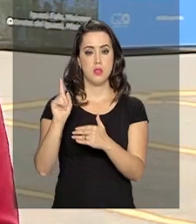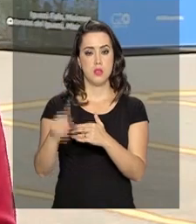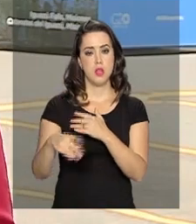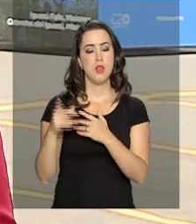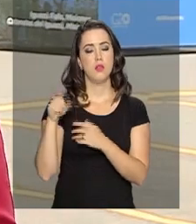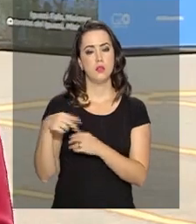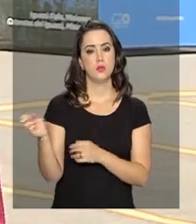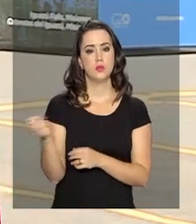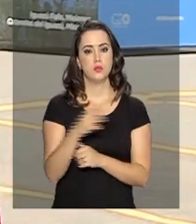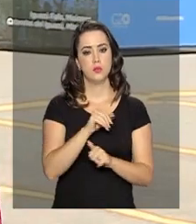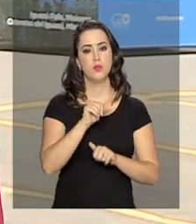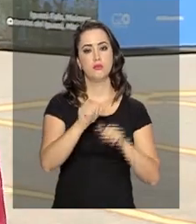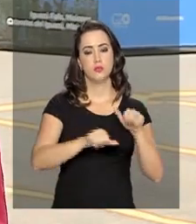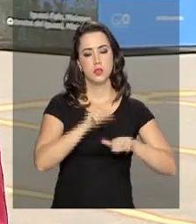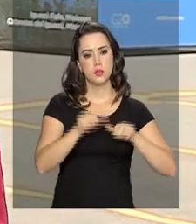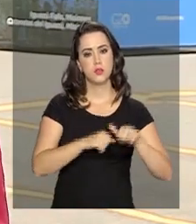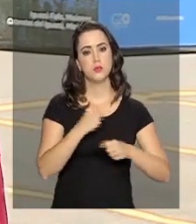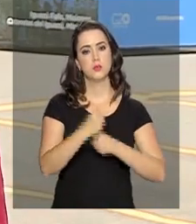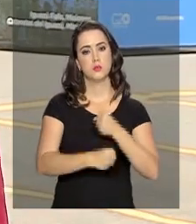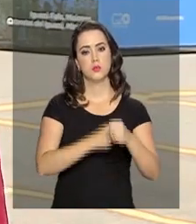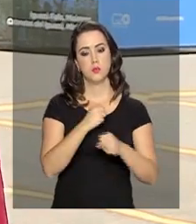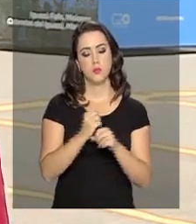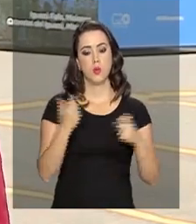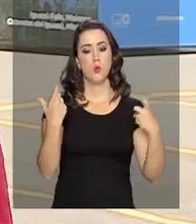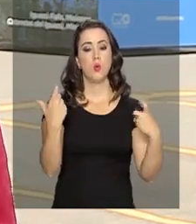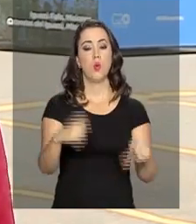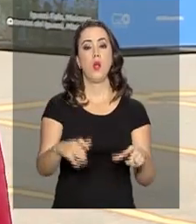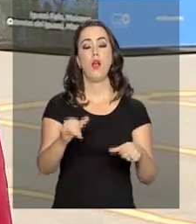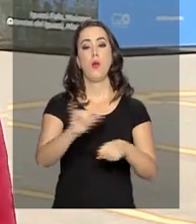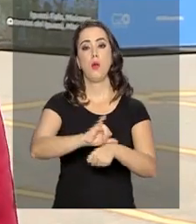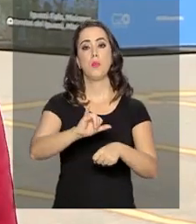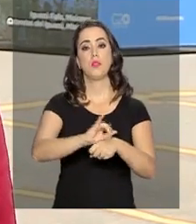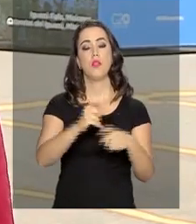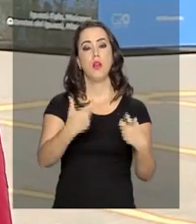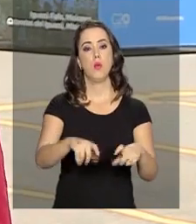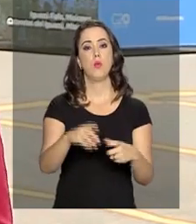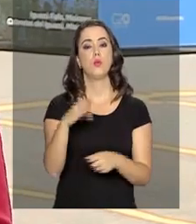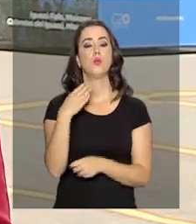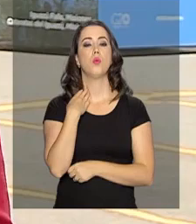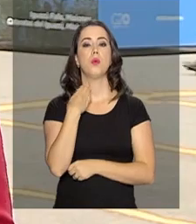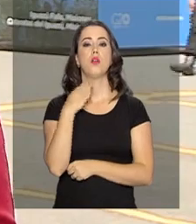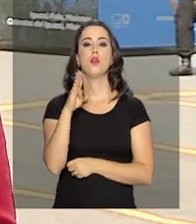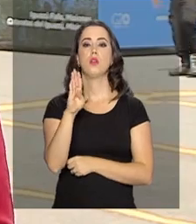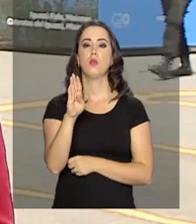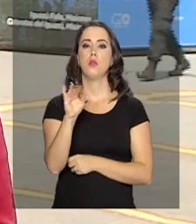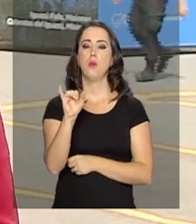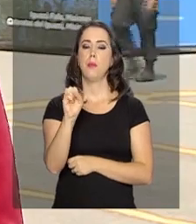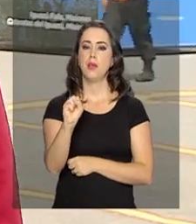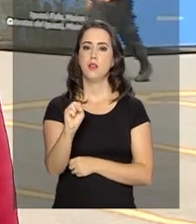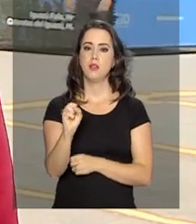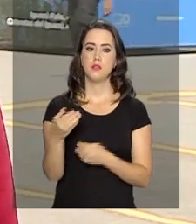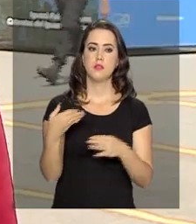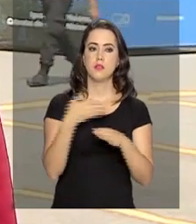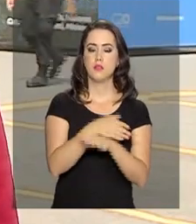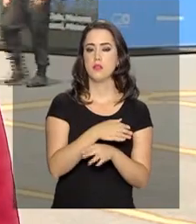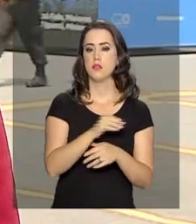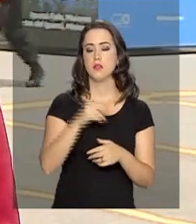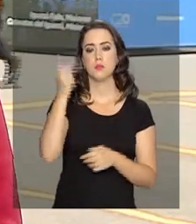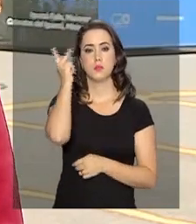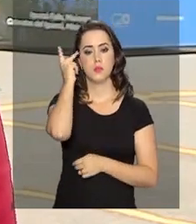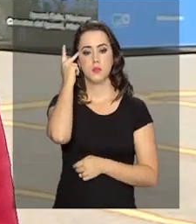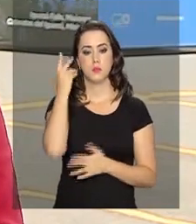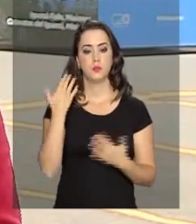que deve ganhar renovação nos próximos anos com a instalação do escritório regional do Banco para as Américas em São